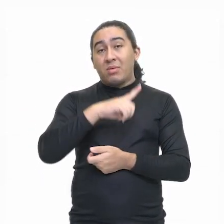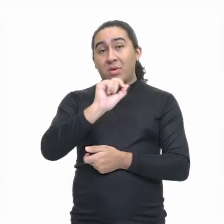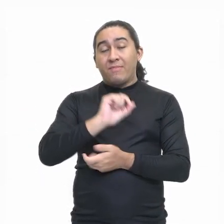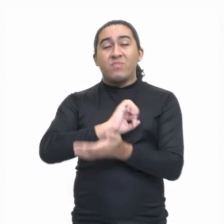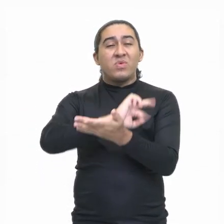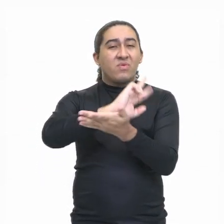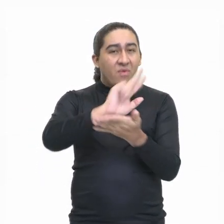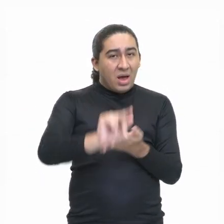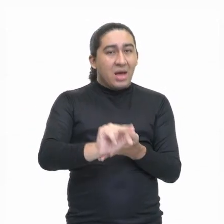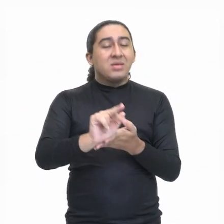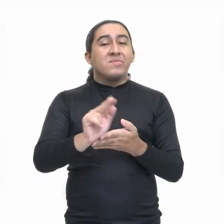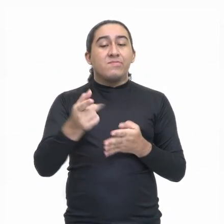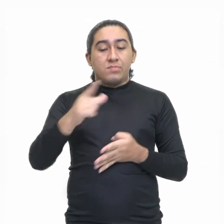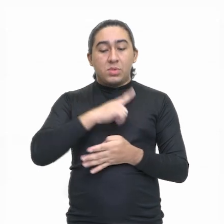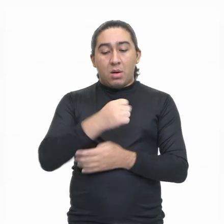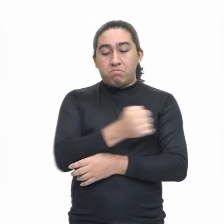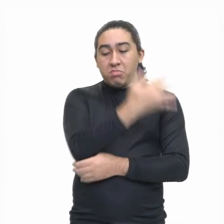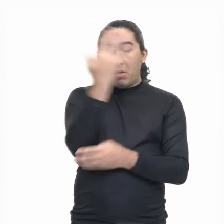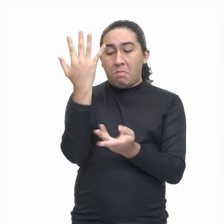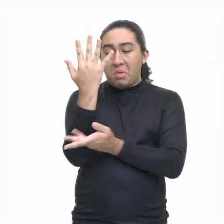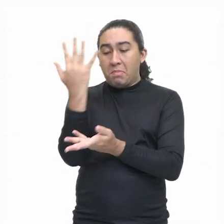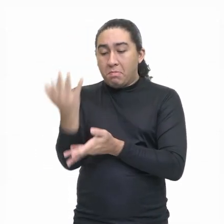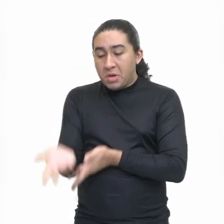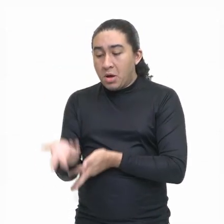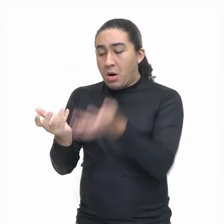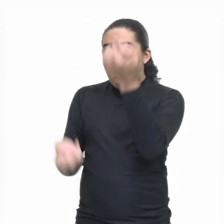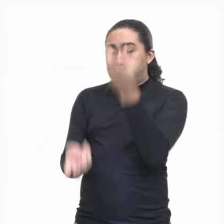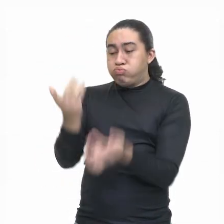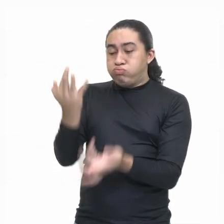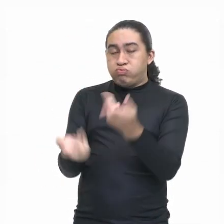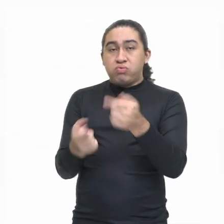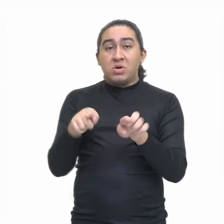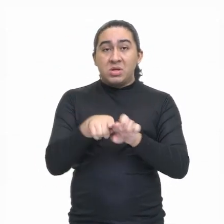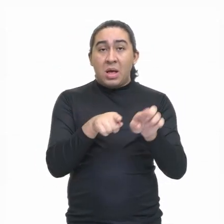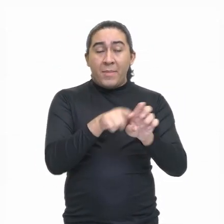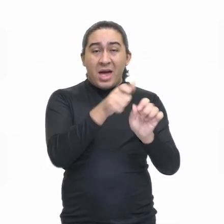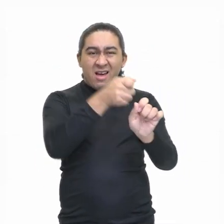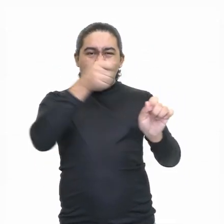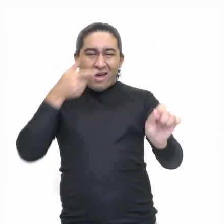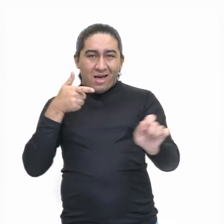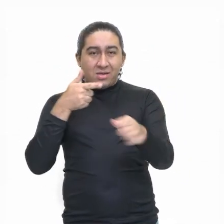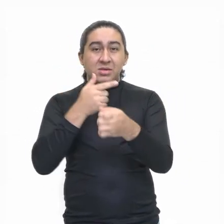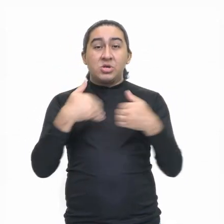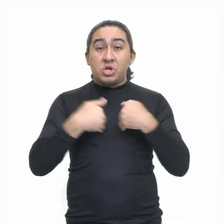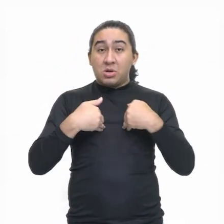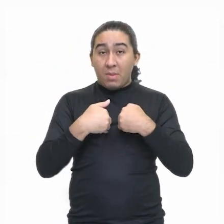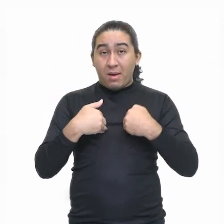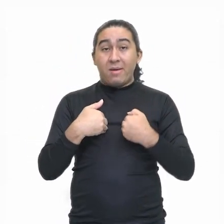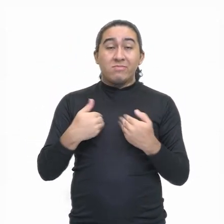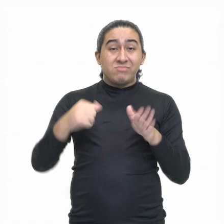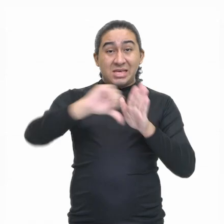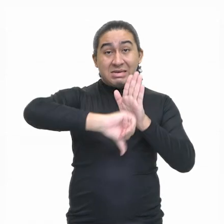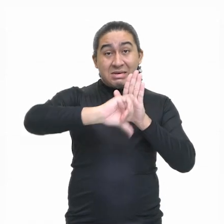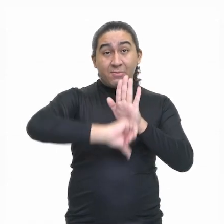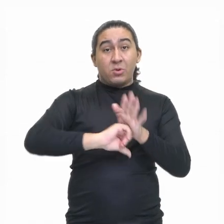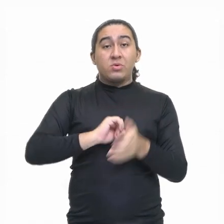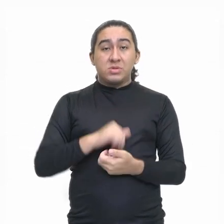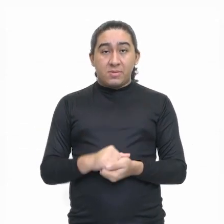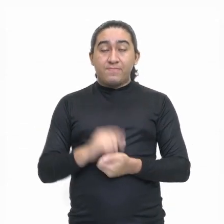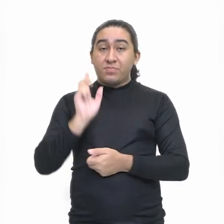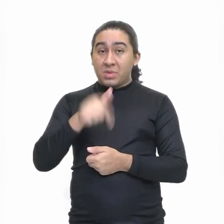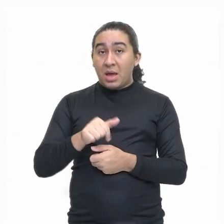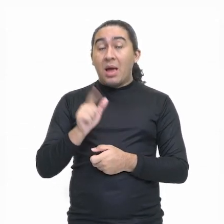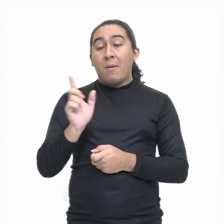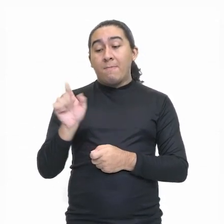matérias aí sobre o desmatamento, queimadas e caça ilegal. Então, é também um bioma